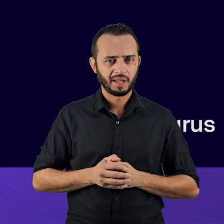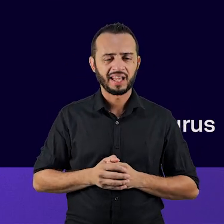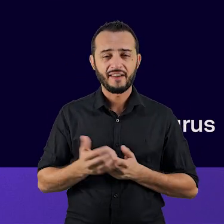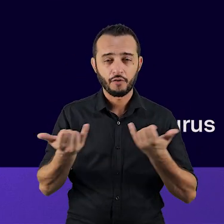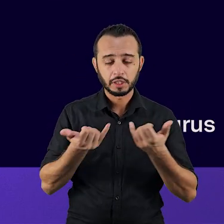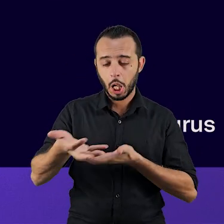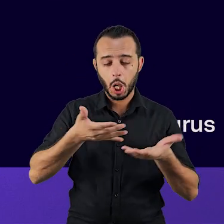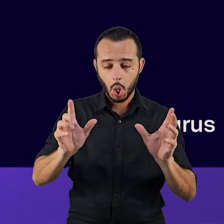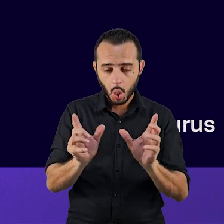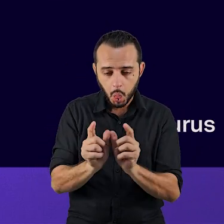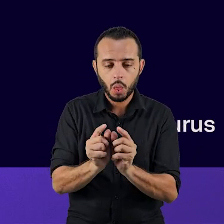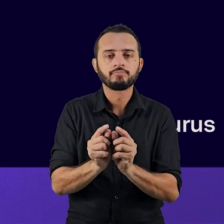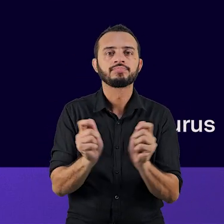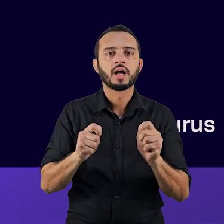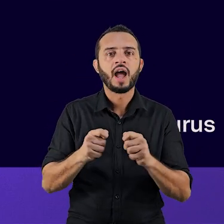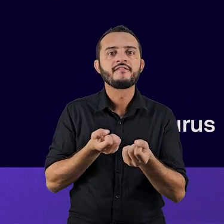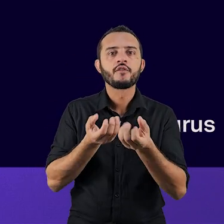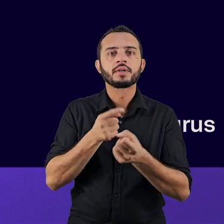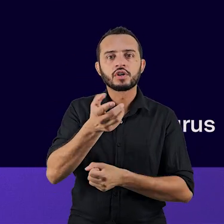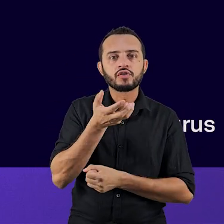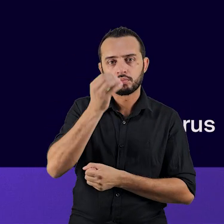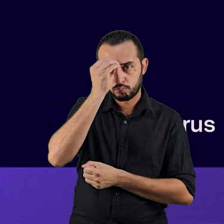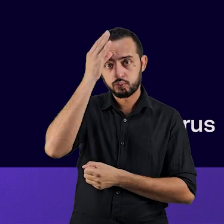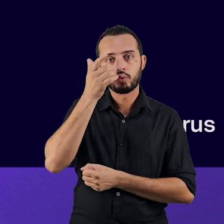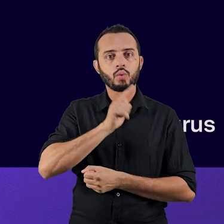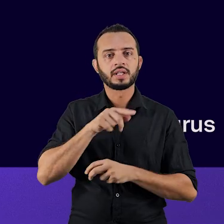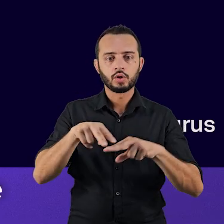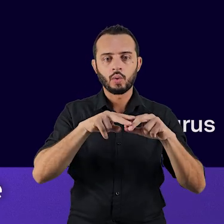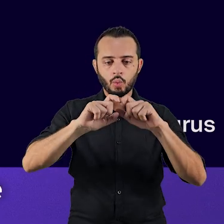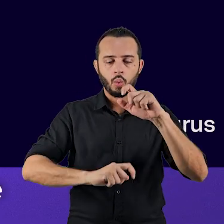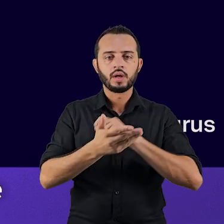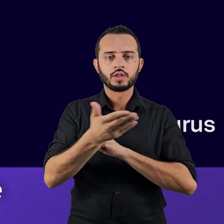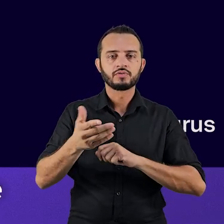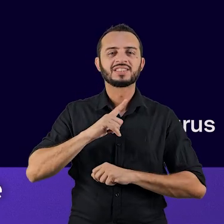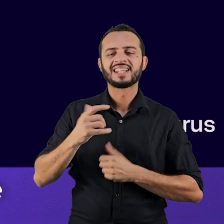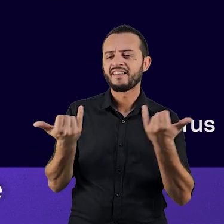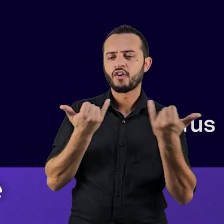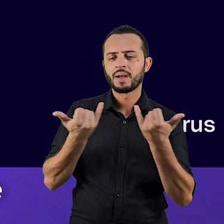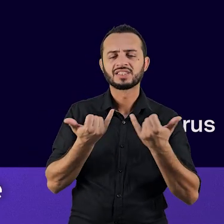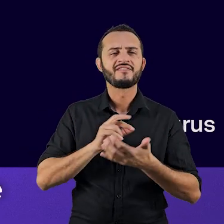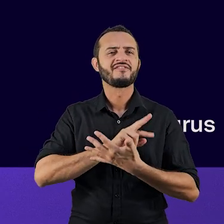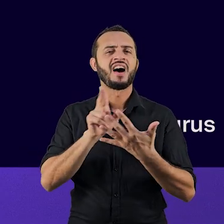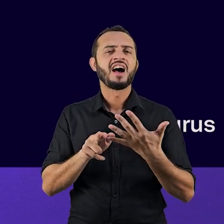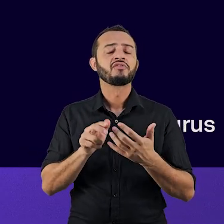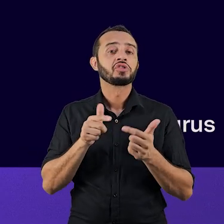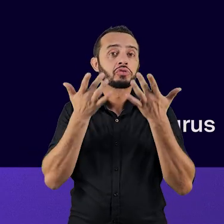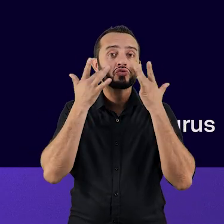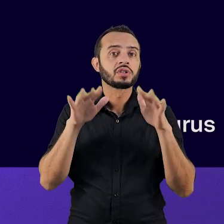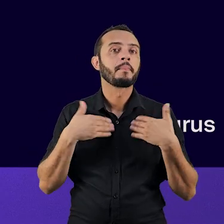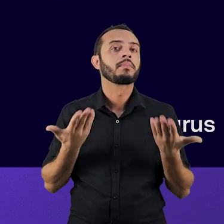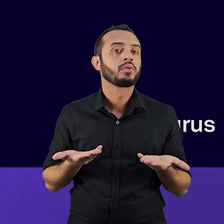entropia aumenta a informação, é o que você quer num algoritmo. Você tem um monte de dados, você não sabe quais dados